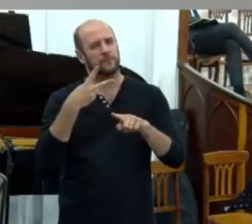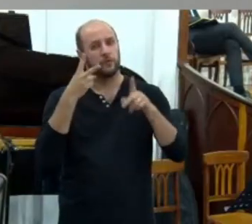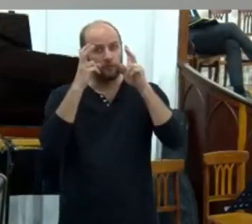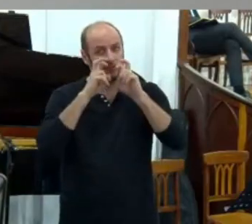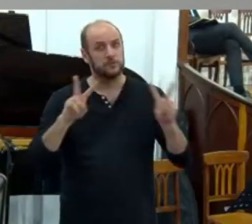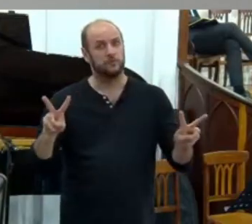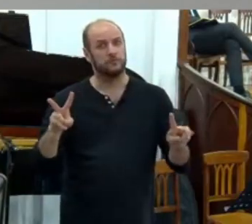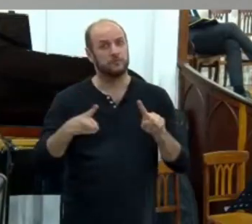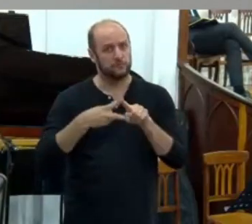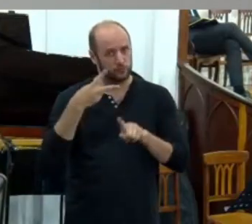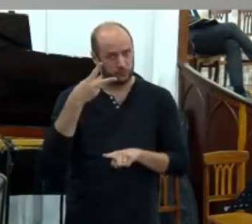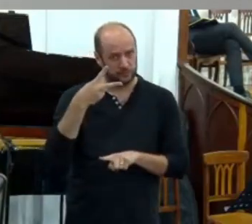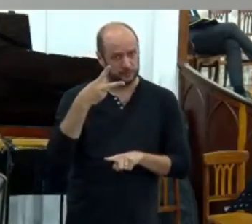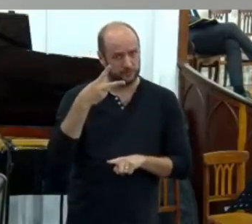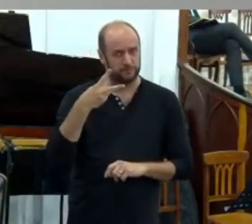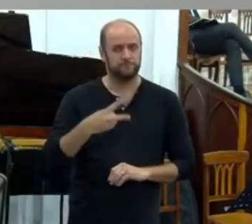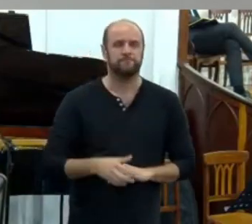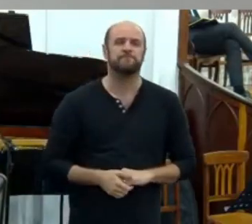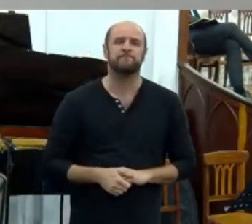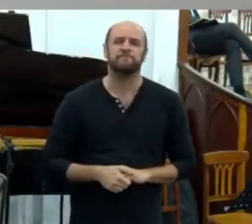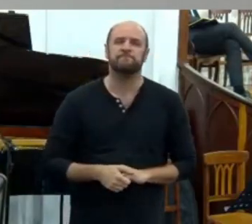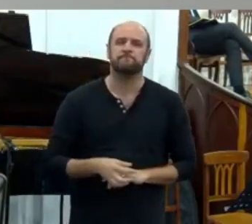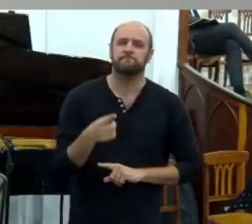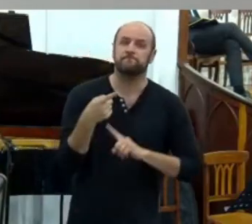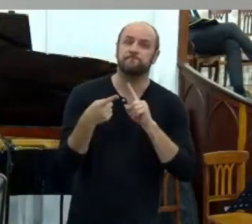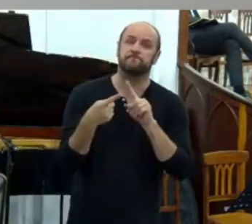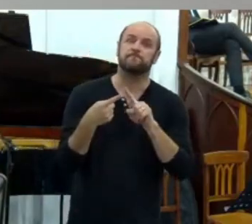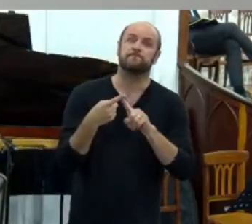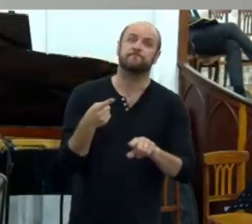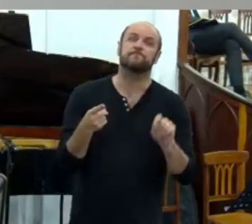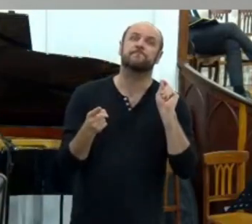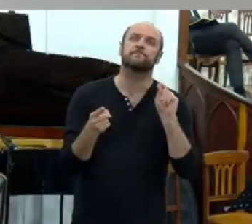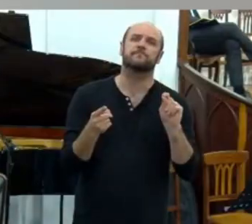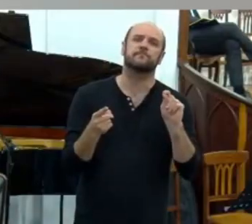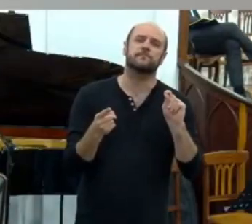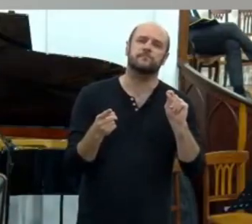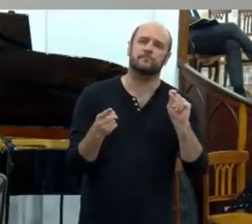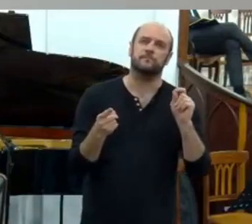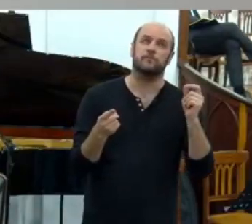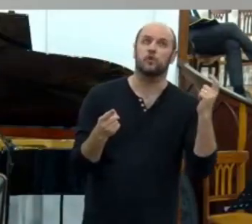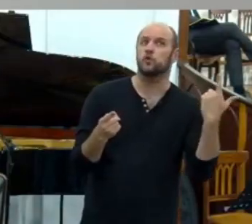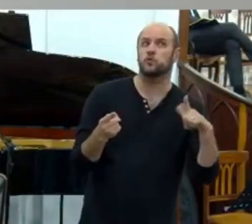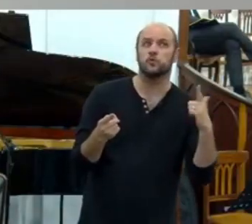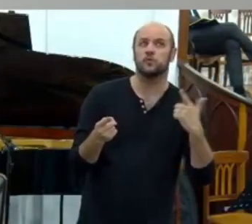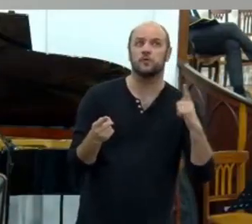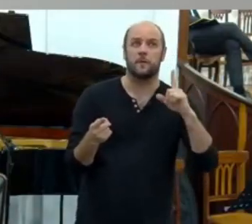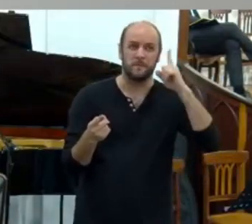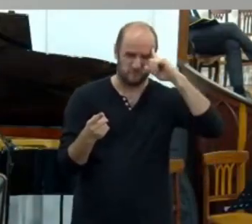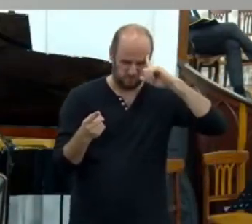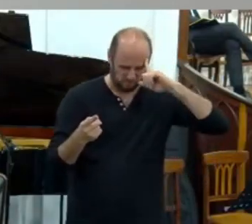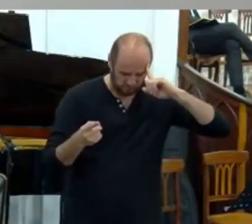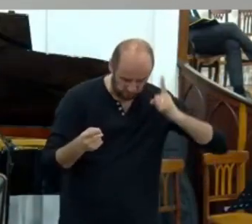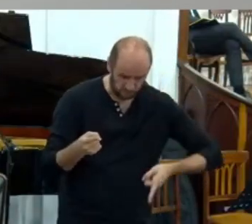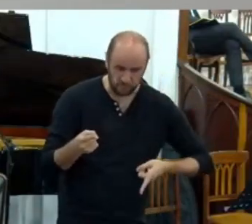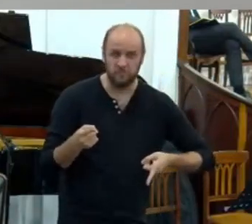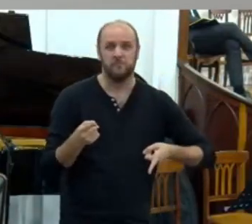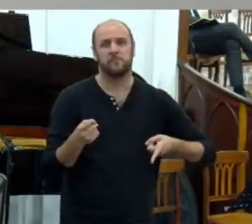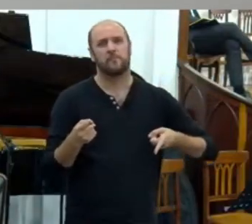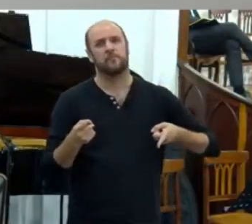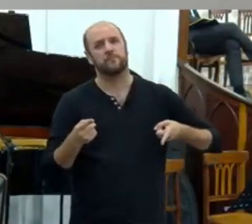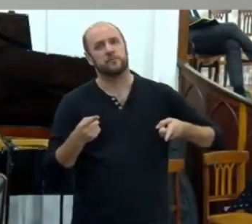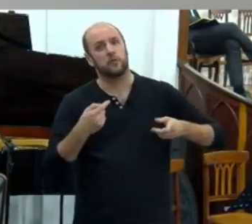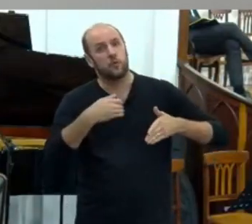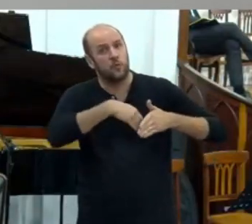visões. E a primeira dela diz que não há mais uma ordenança de